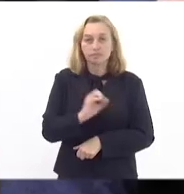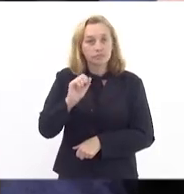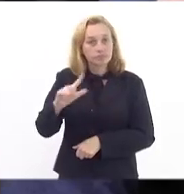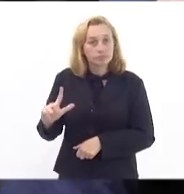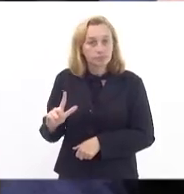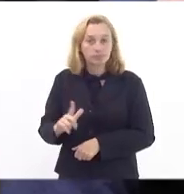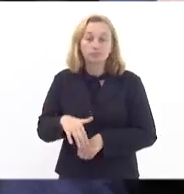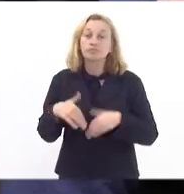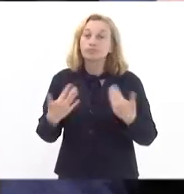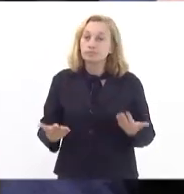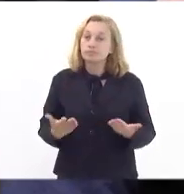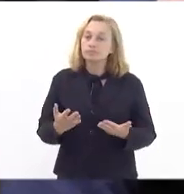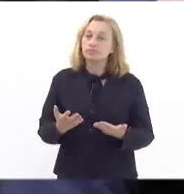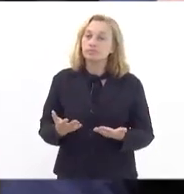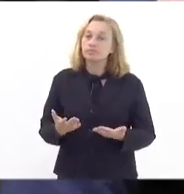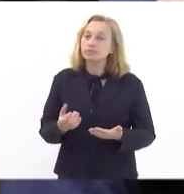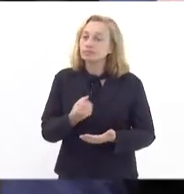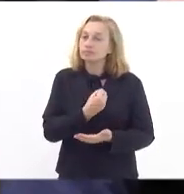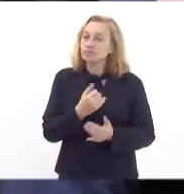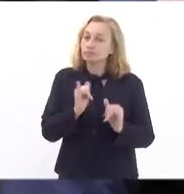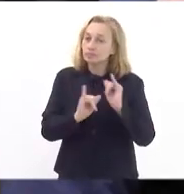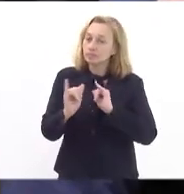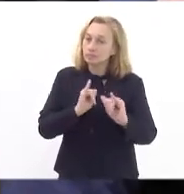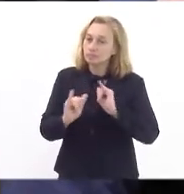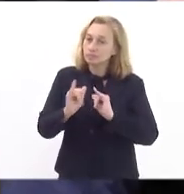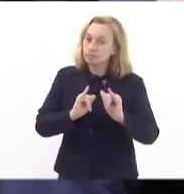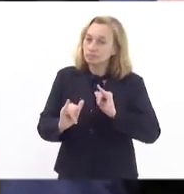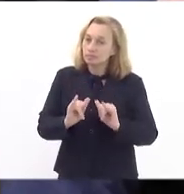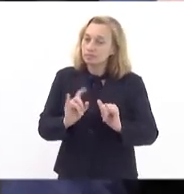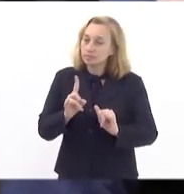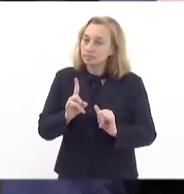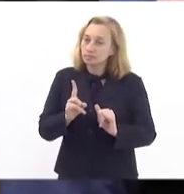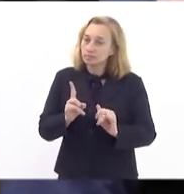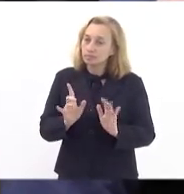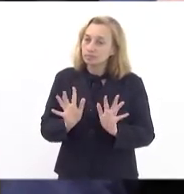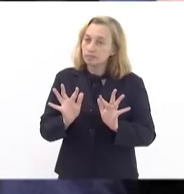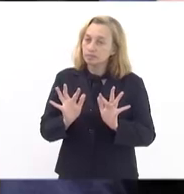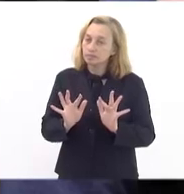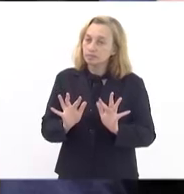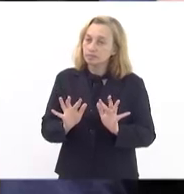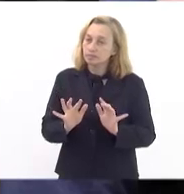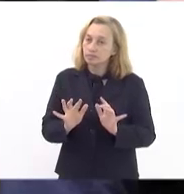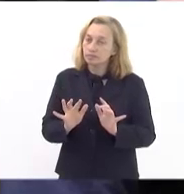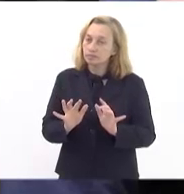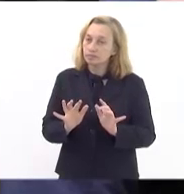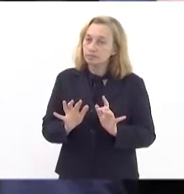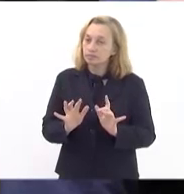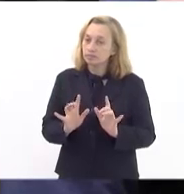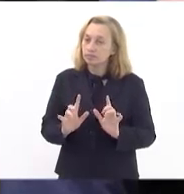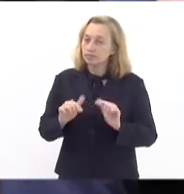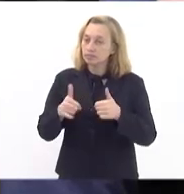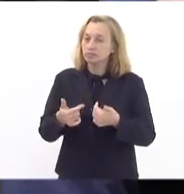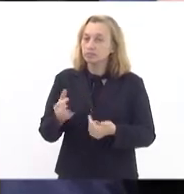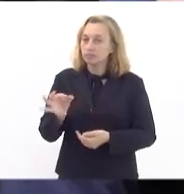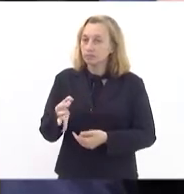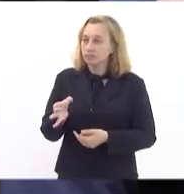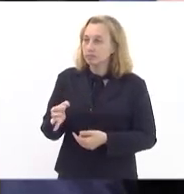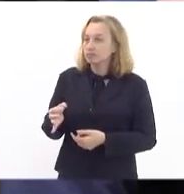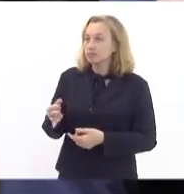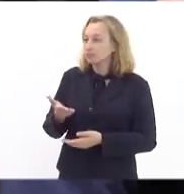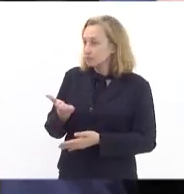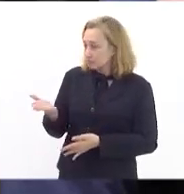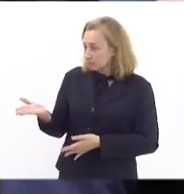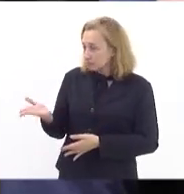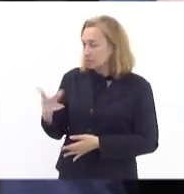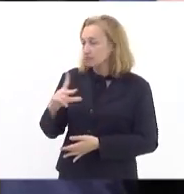Civil Então se os dados não estão vindo a contento a própria Polícia Civil pode normatizar para esse preenchimento você mais claro é isso que eu